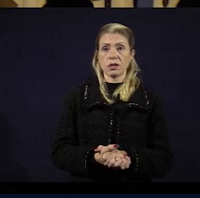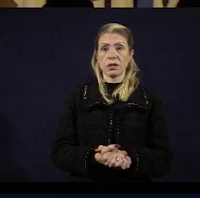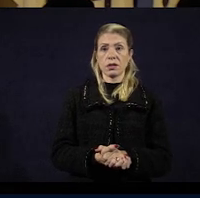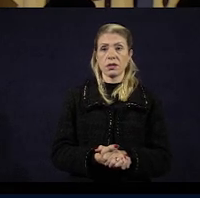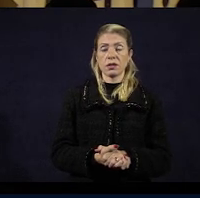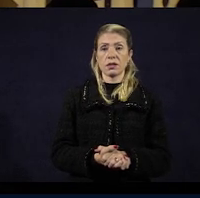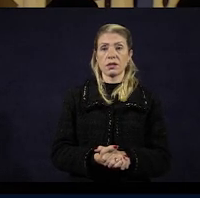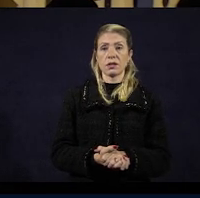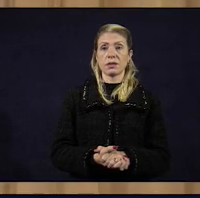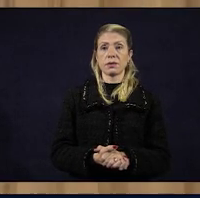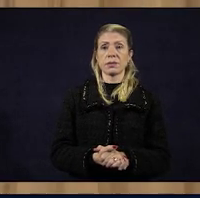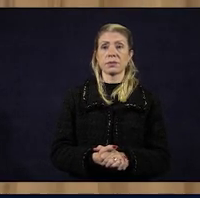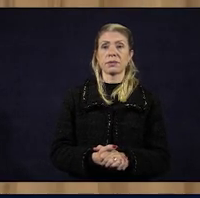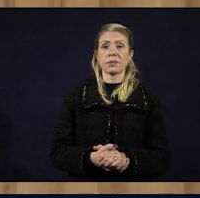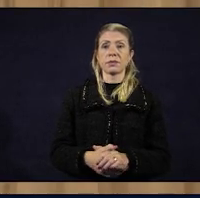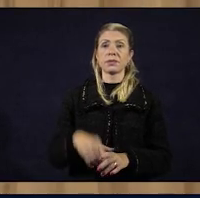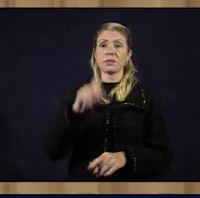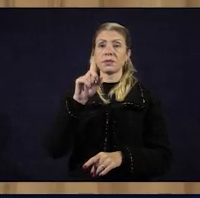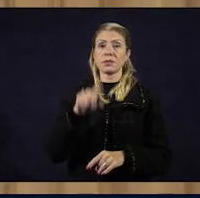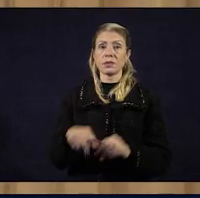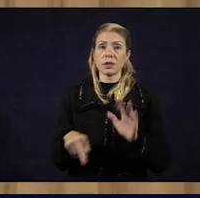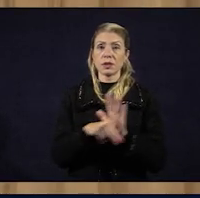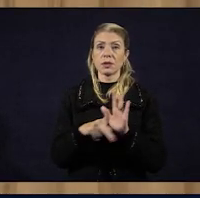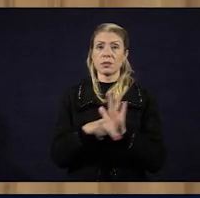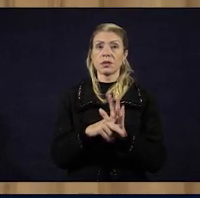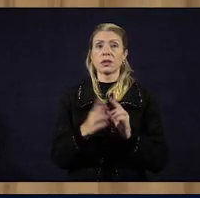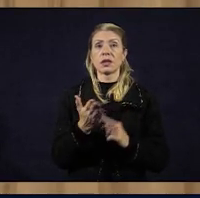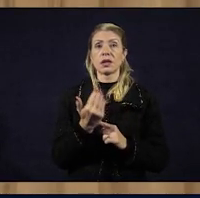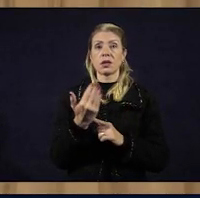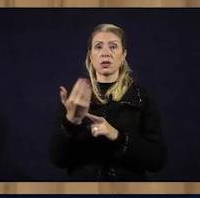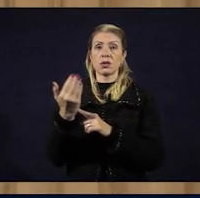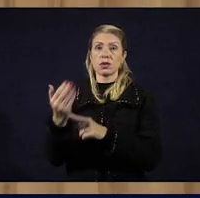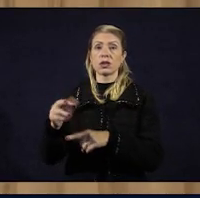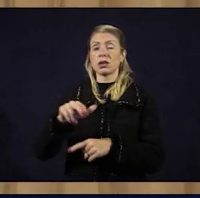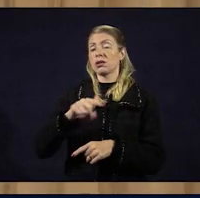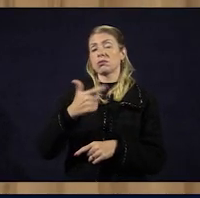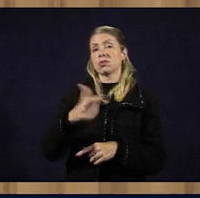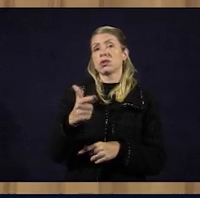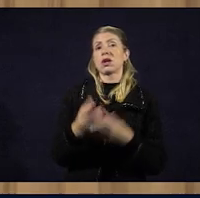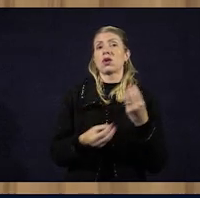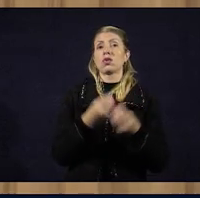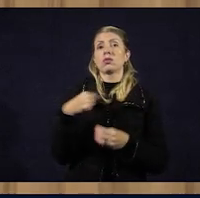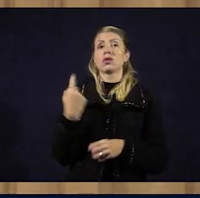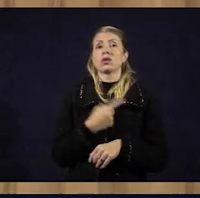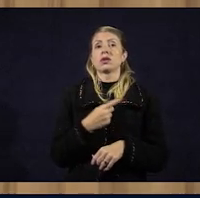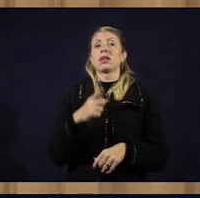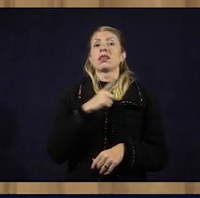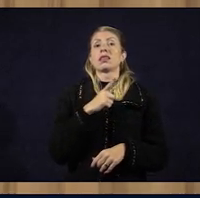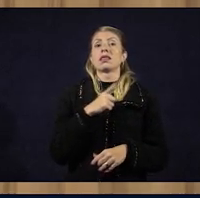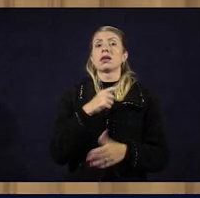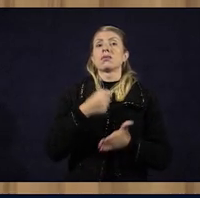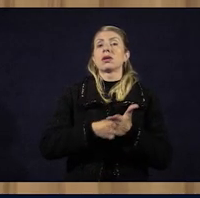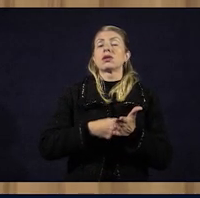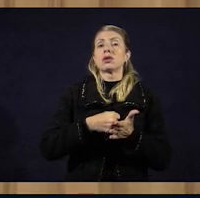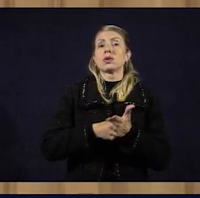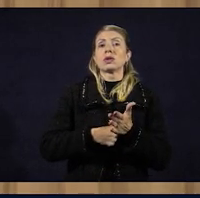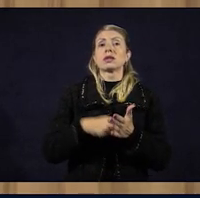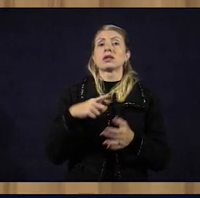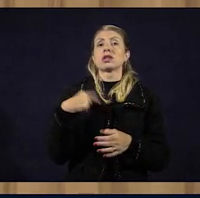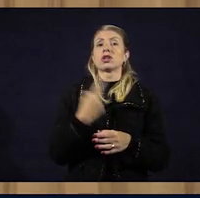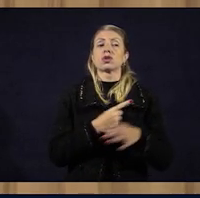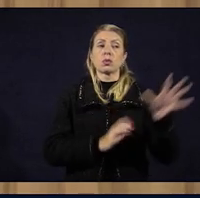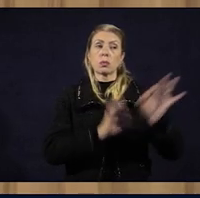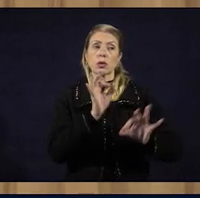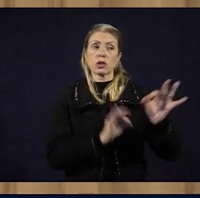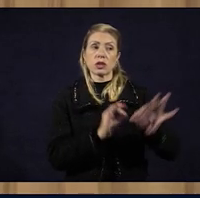aí precisa usar tecnologia mesmo não tem como a gente pode fazer nós temos o movimento que uma projeto que a gente tá fazendo